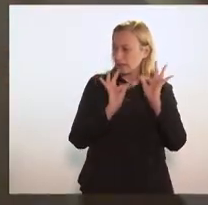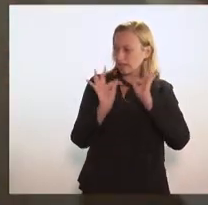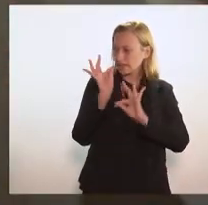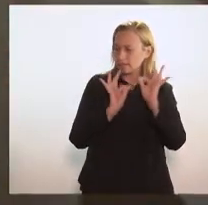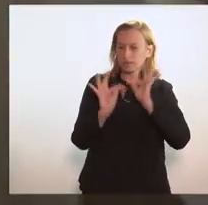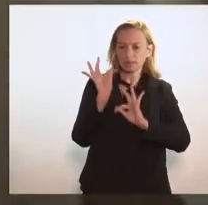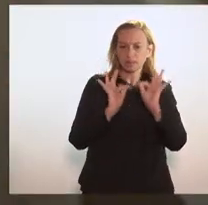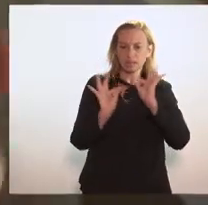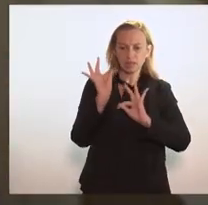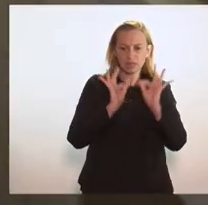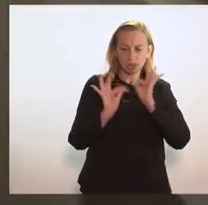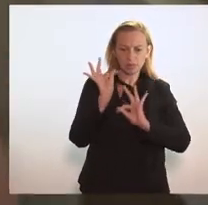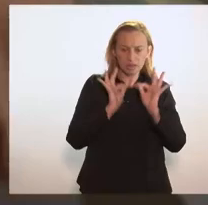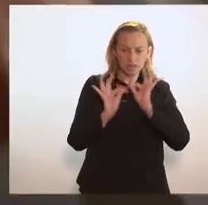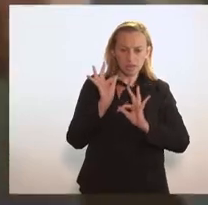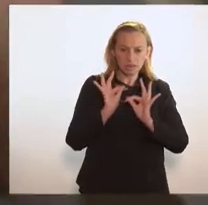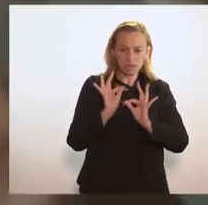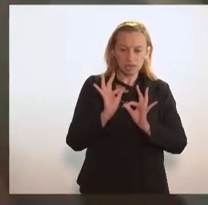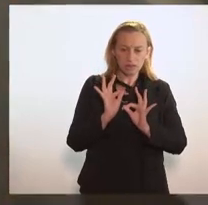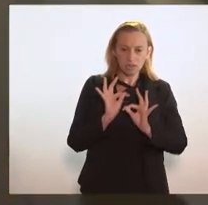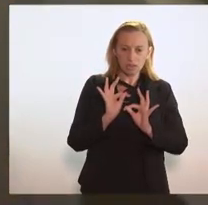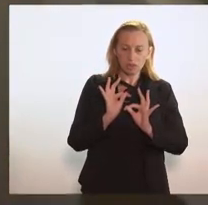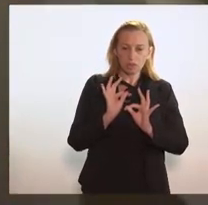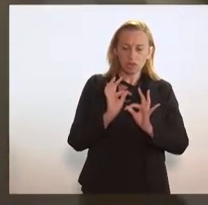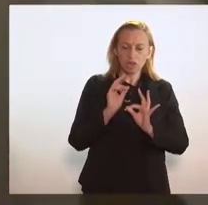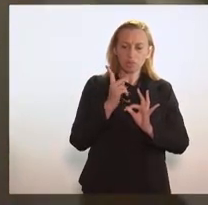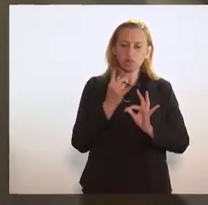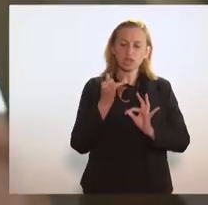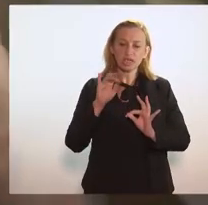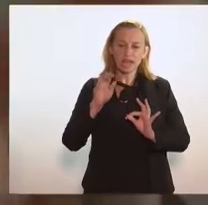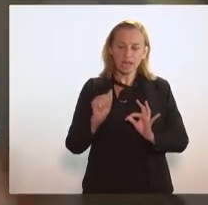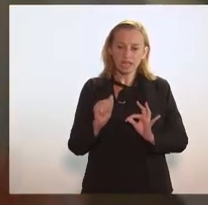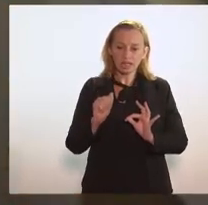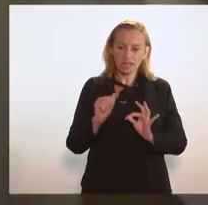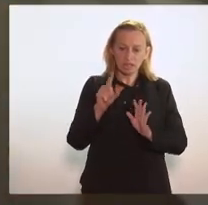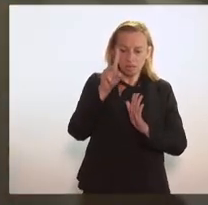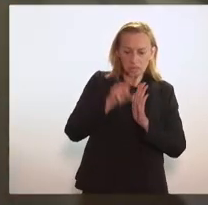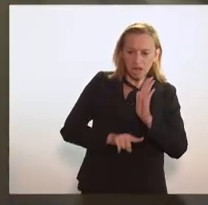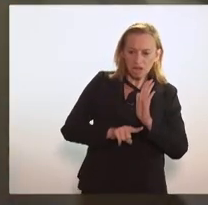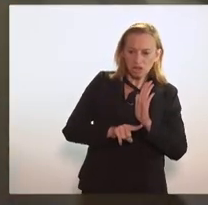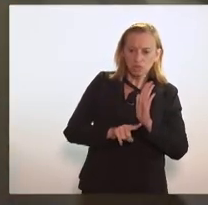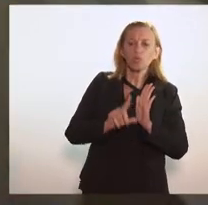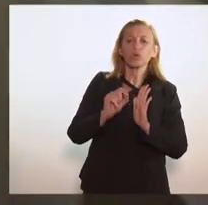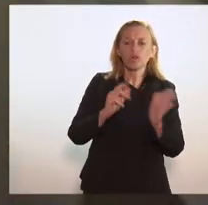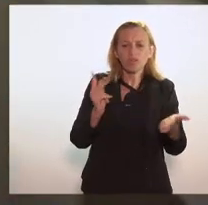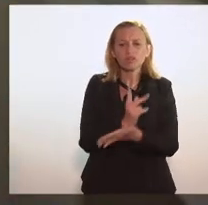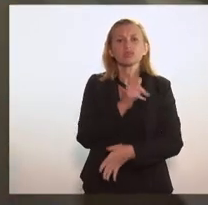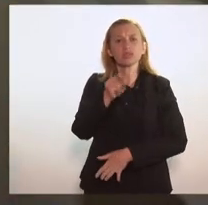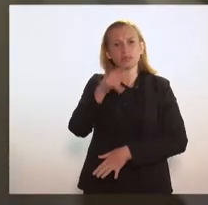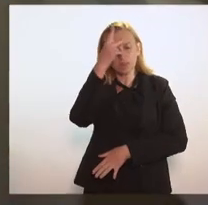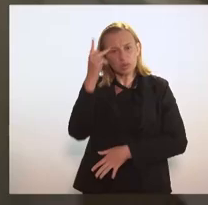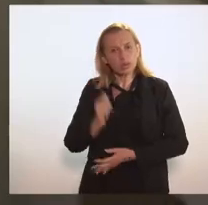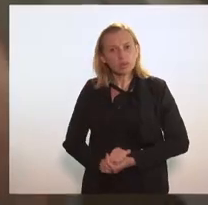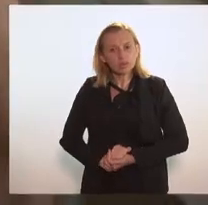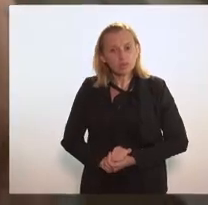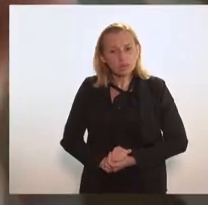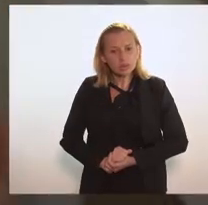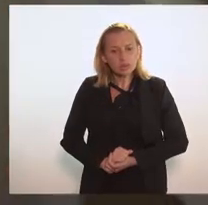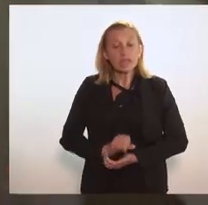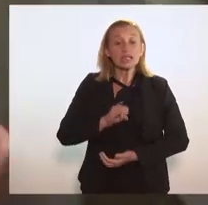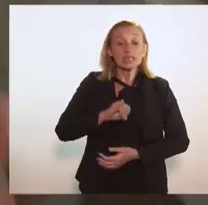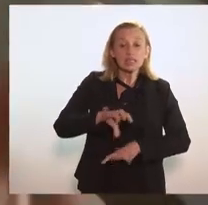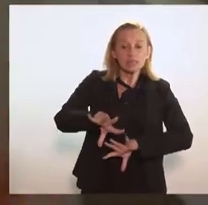ir fazer uma quimioterapia com a imunidade lá embaixo o que que vai acontecer com essa pessoa a